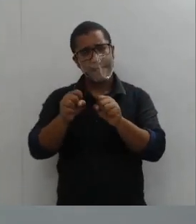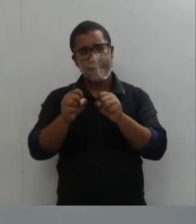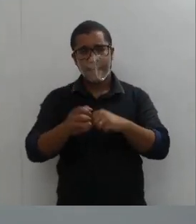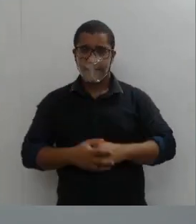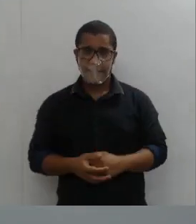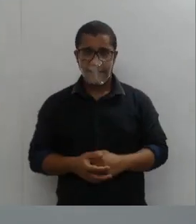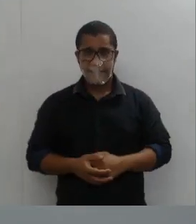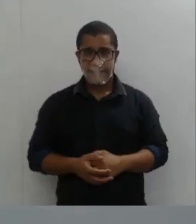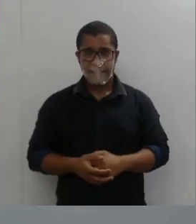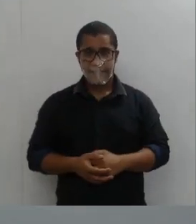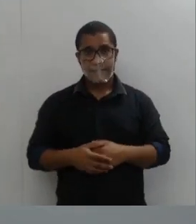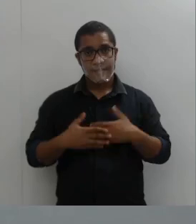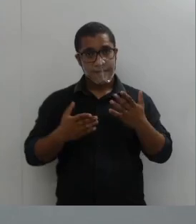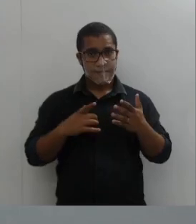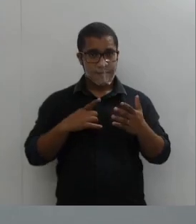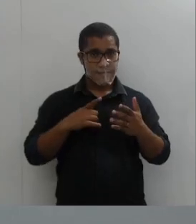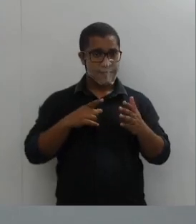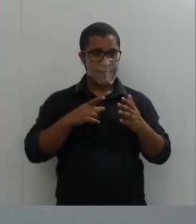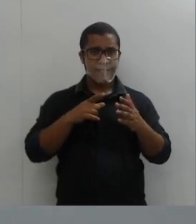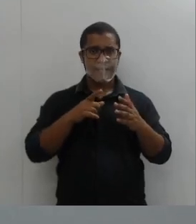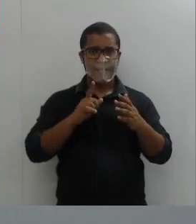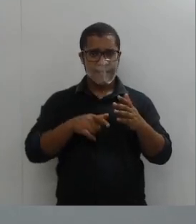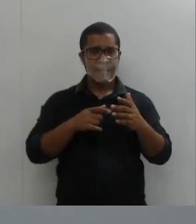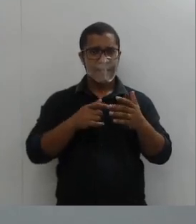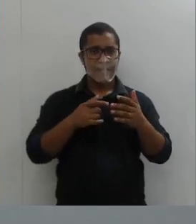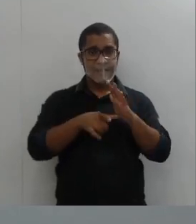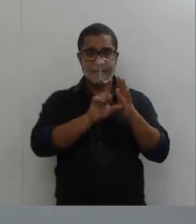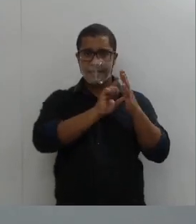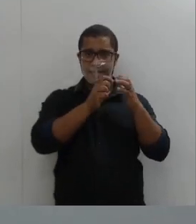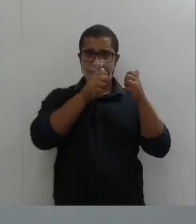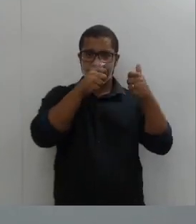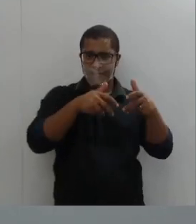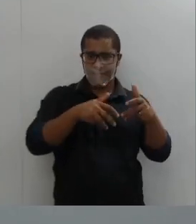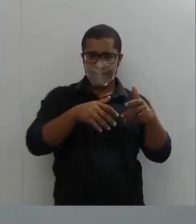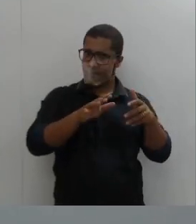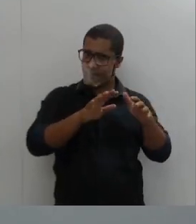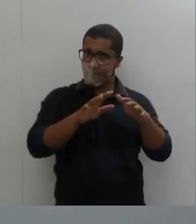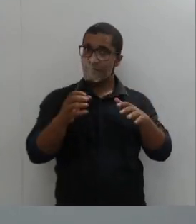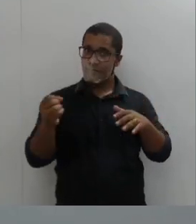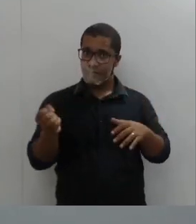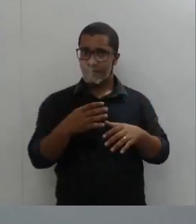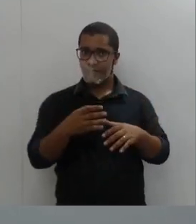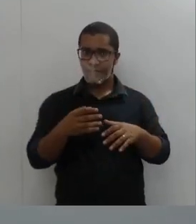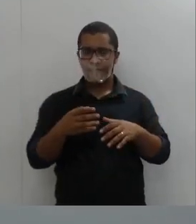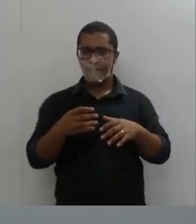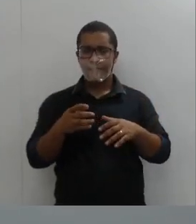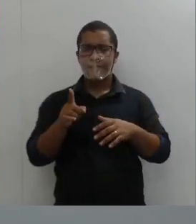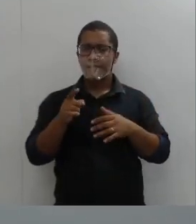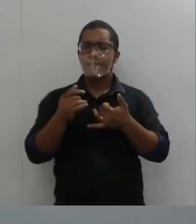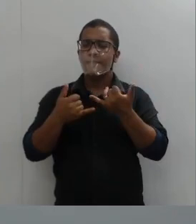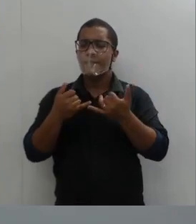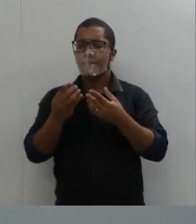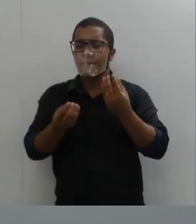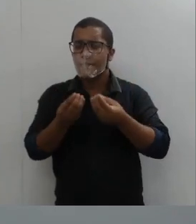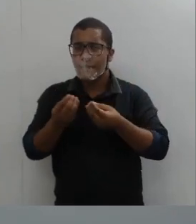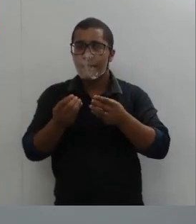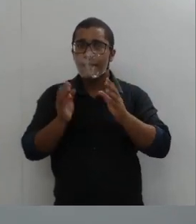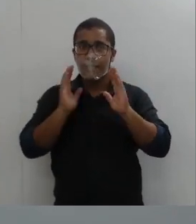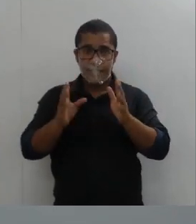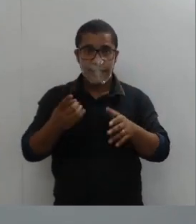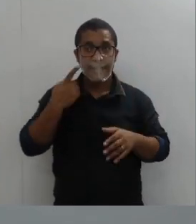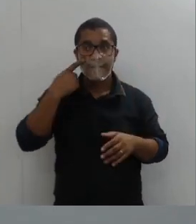tá? Então, não pode ser nenhum daqueles que a gente apresentou. Explique como se joga e diga se você vivenciou em